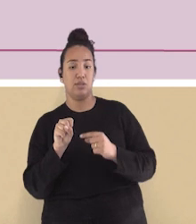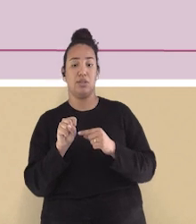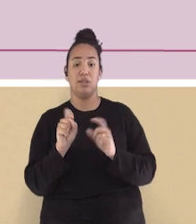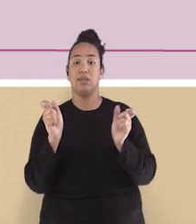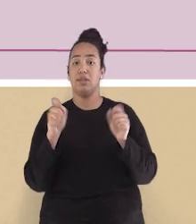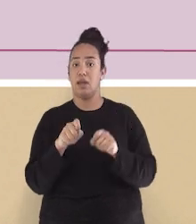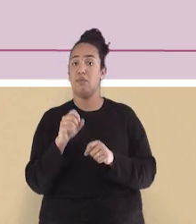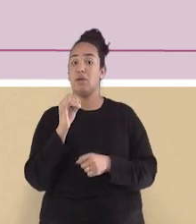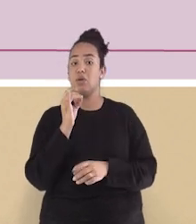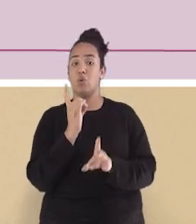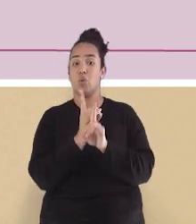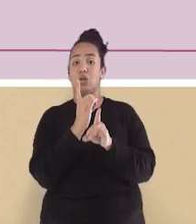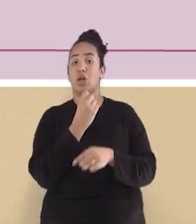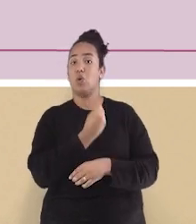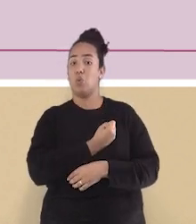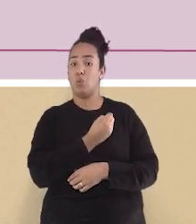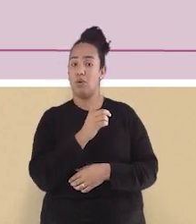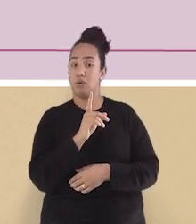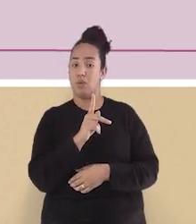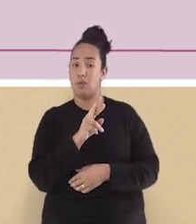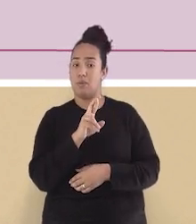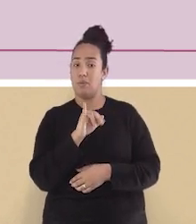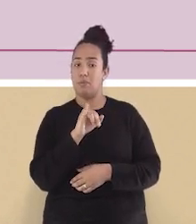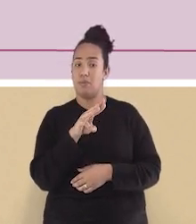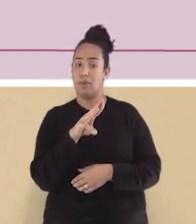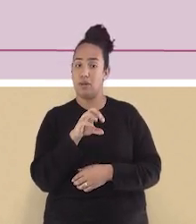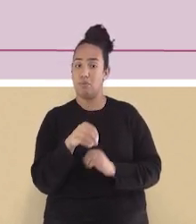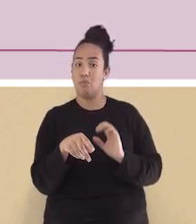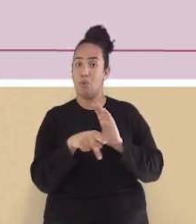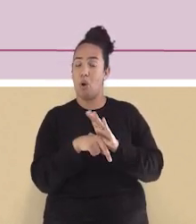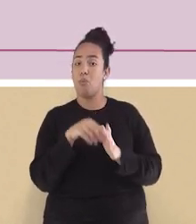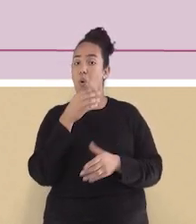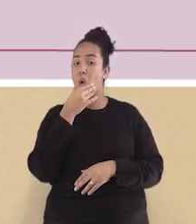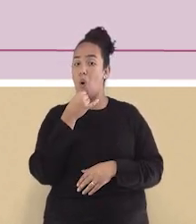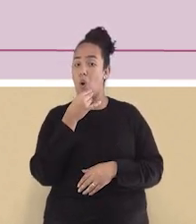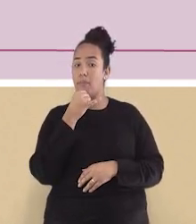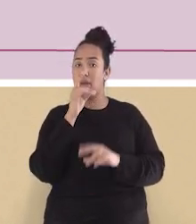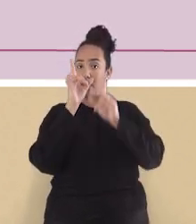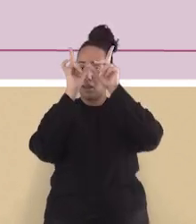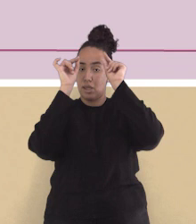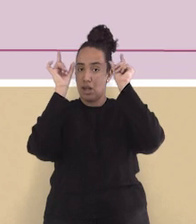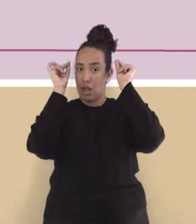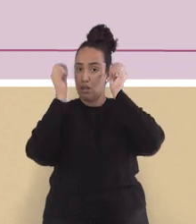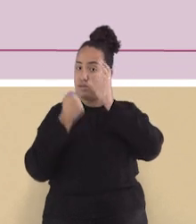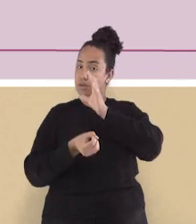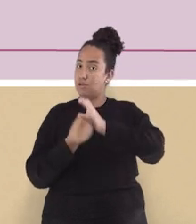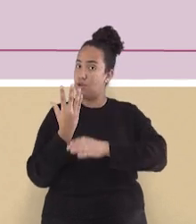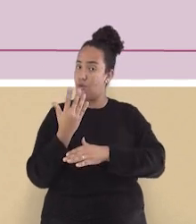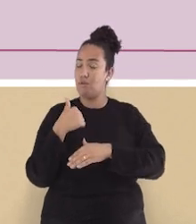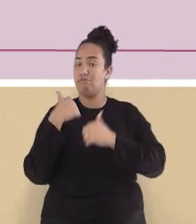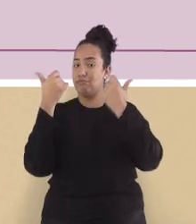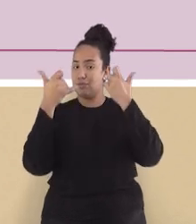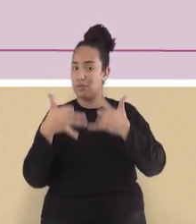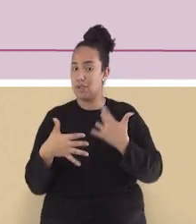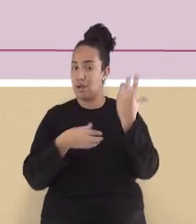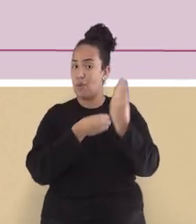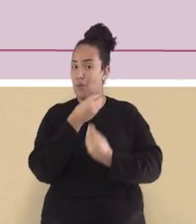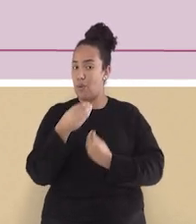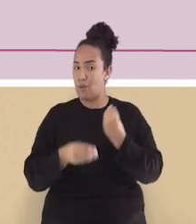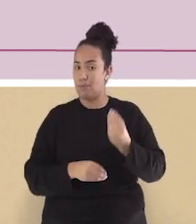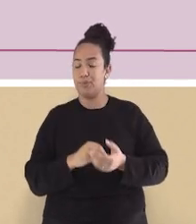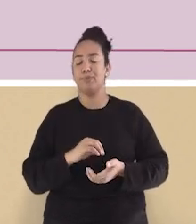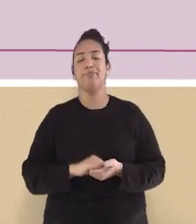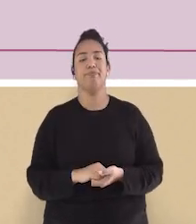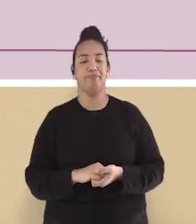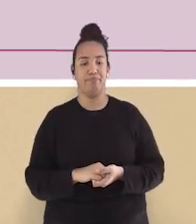encontrar números primos até um certo valor. E ele foi criado pelo matemático grego Eratóstenes. Vou te